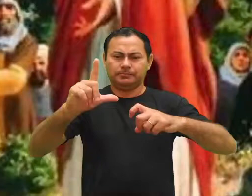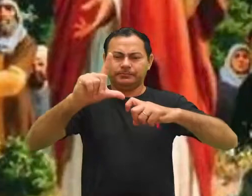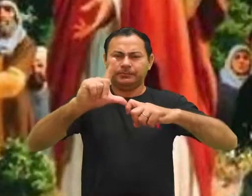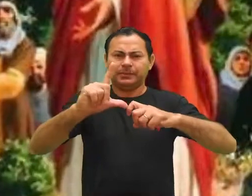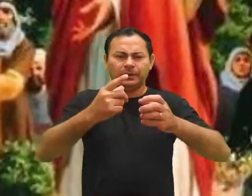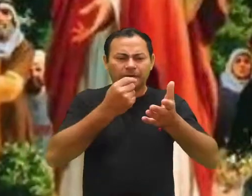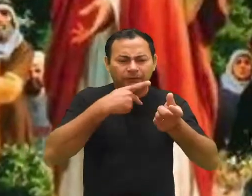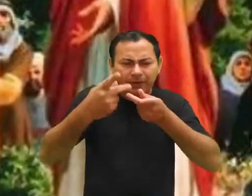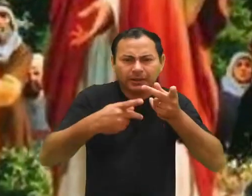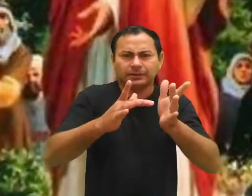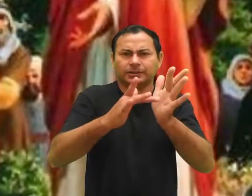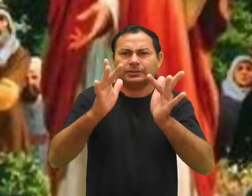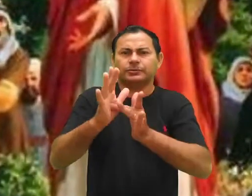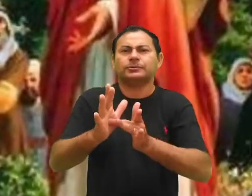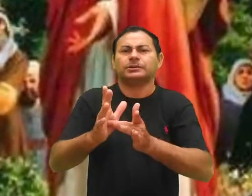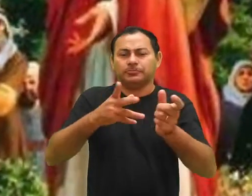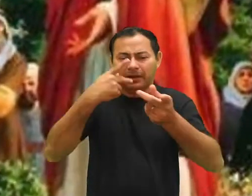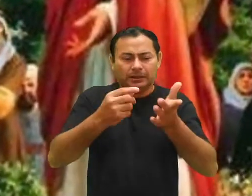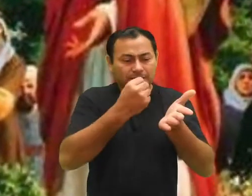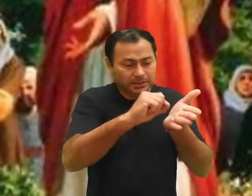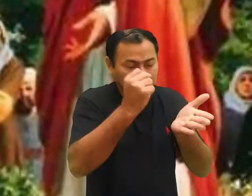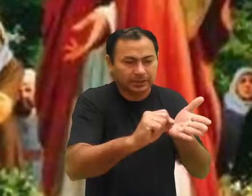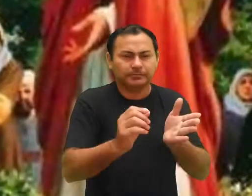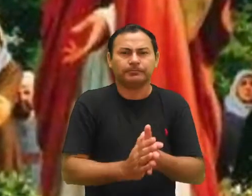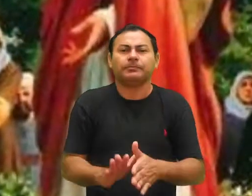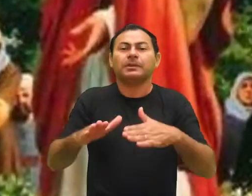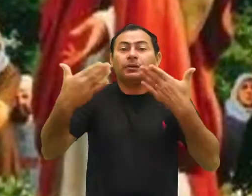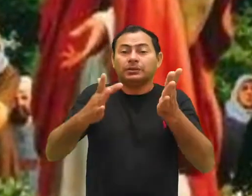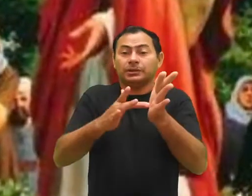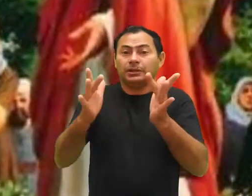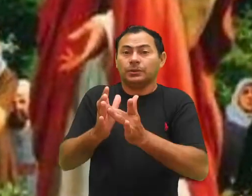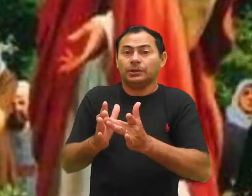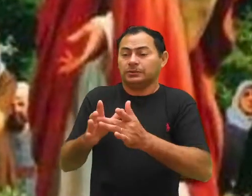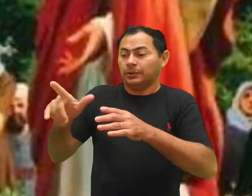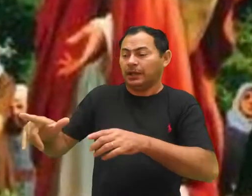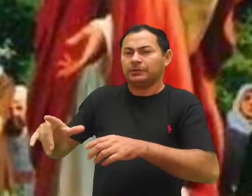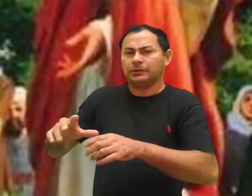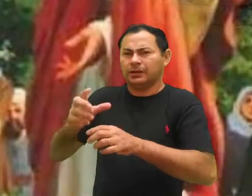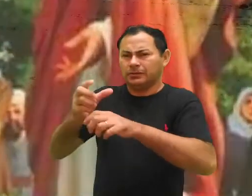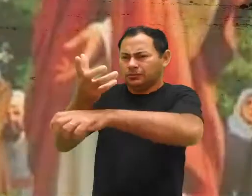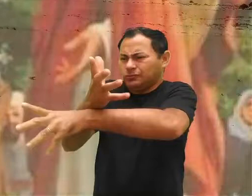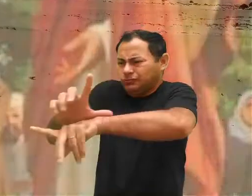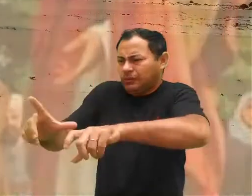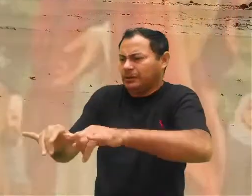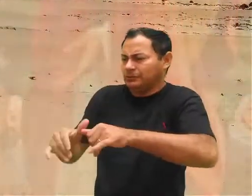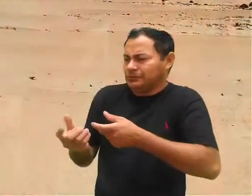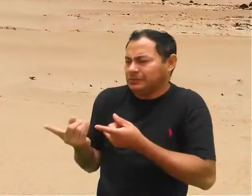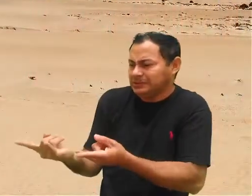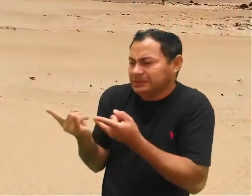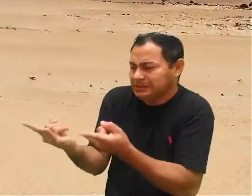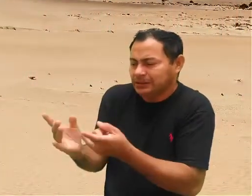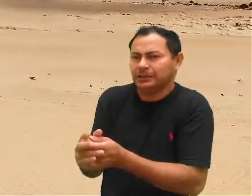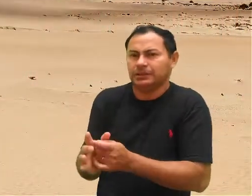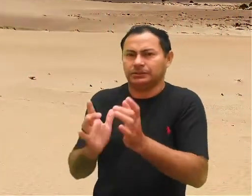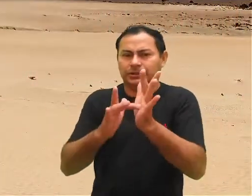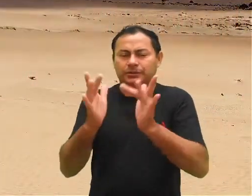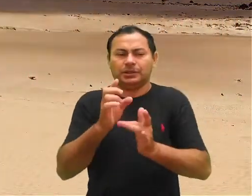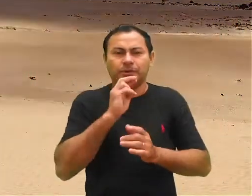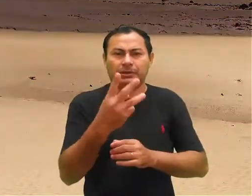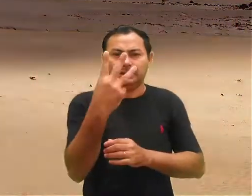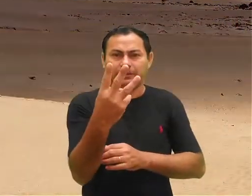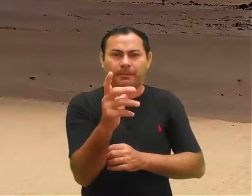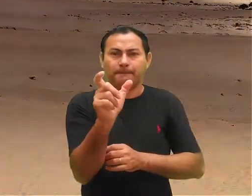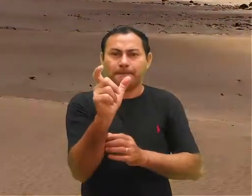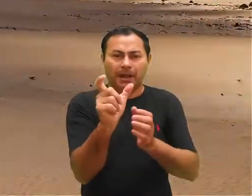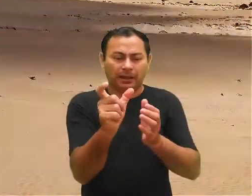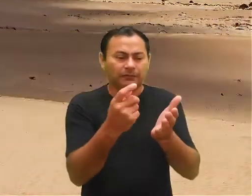aparece registrado várias vezes que Jesus disse, está escrito. Quando Jesus foi tentado no deserto, ele respondeu às 3